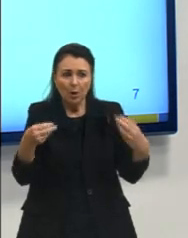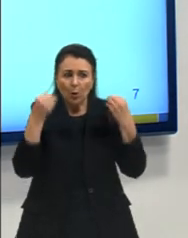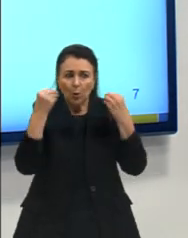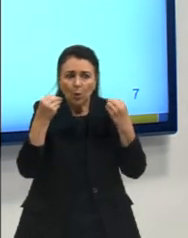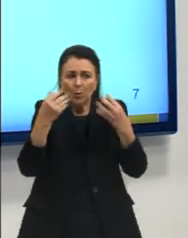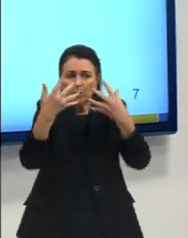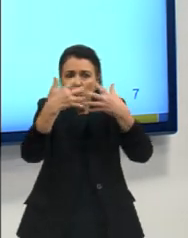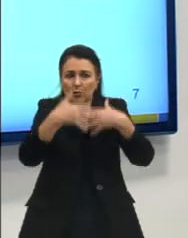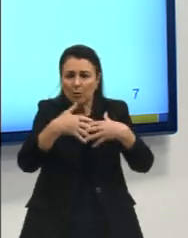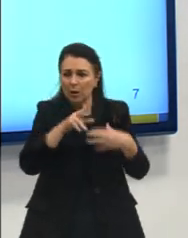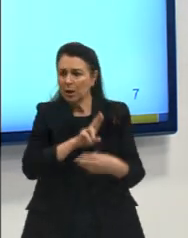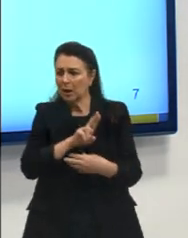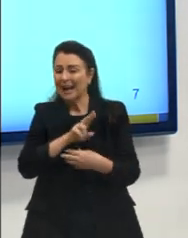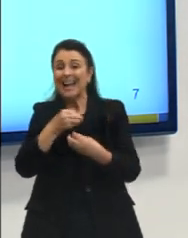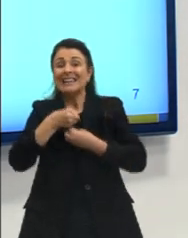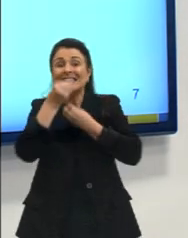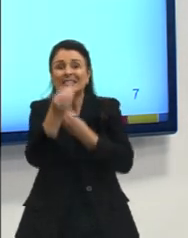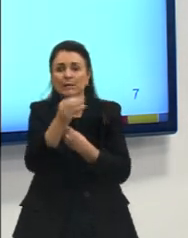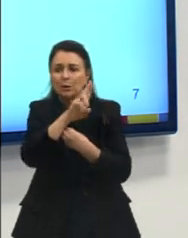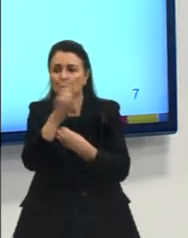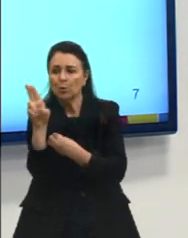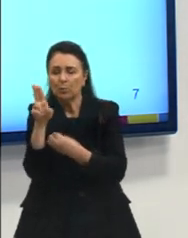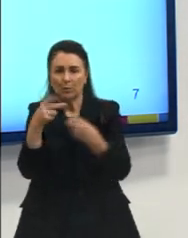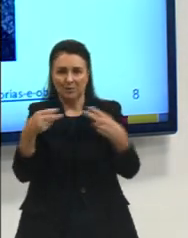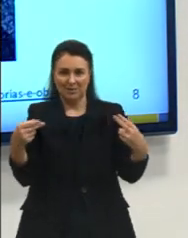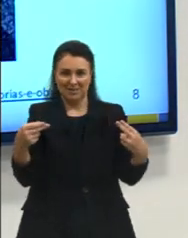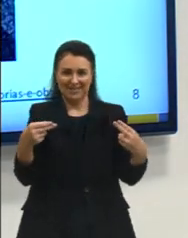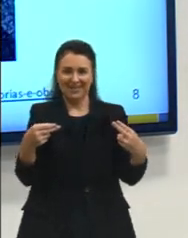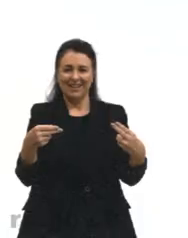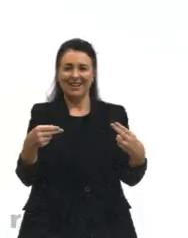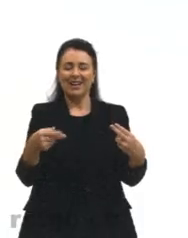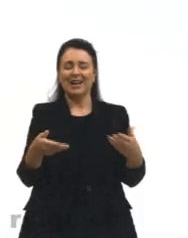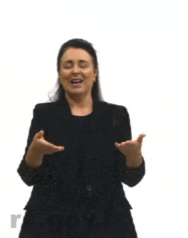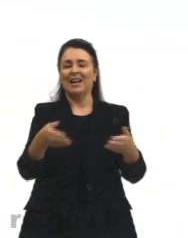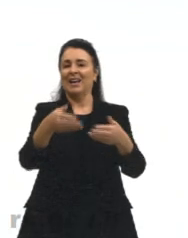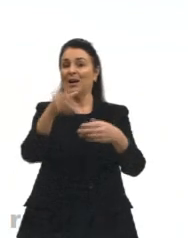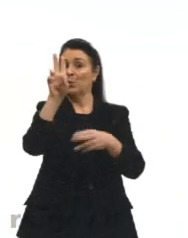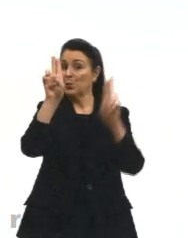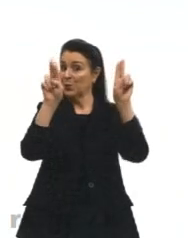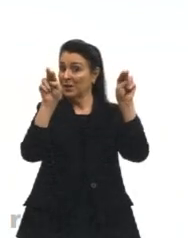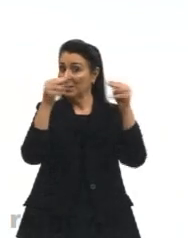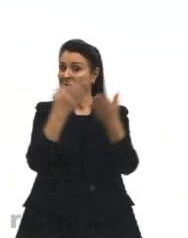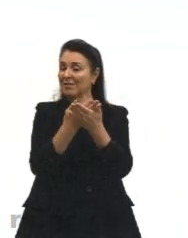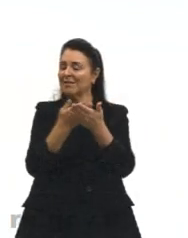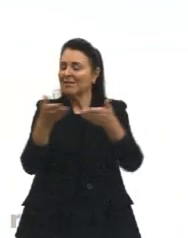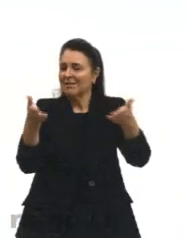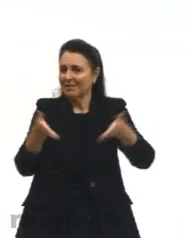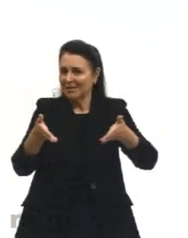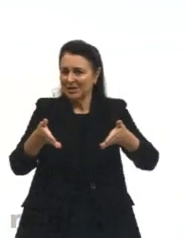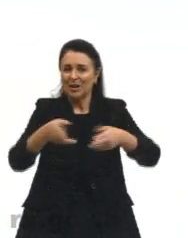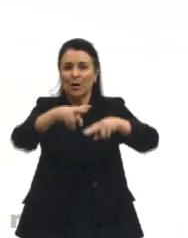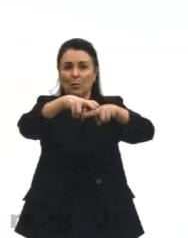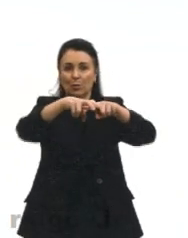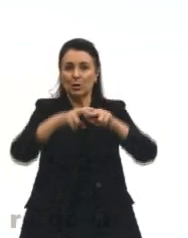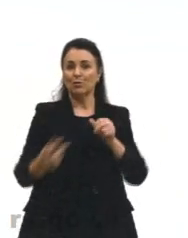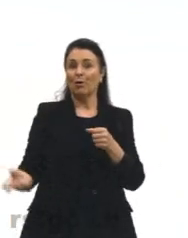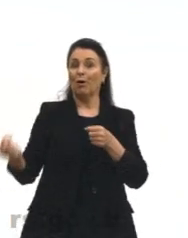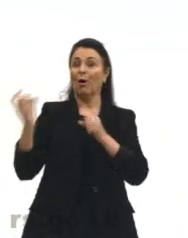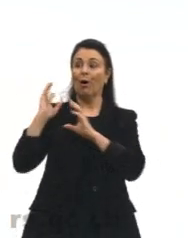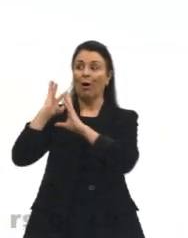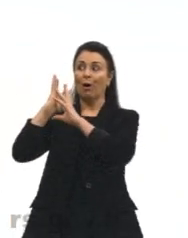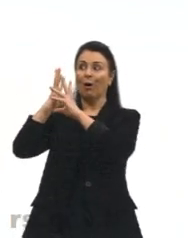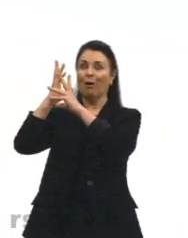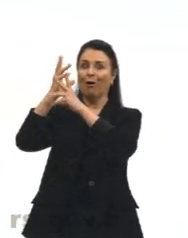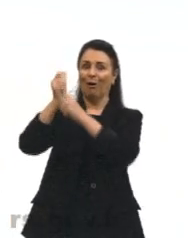as coisas é sobre isso que a gente vai refletir na aula de hoje E para isso eu retorno né